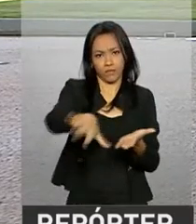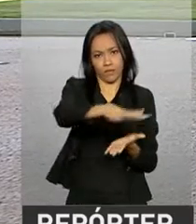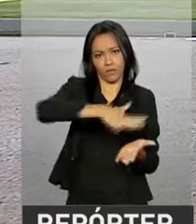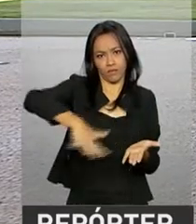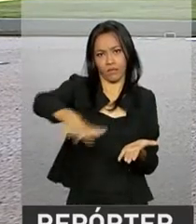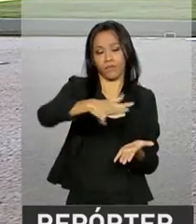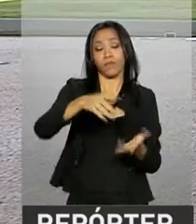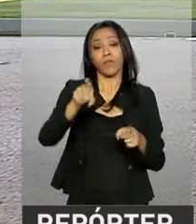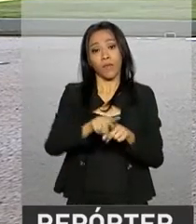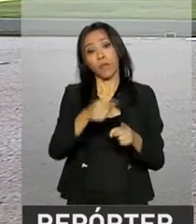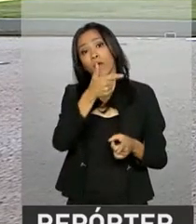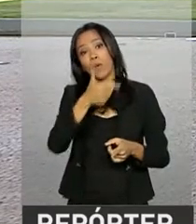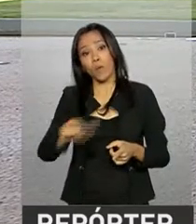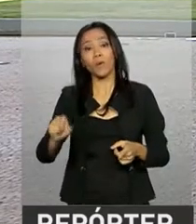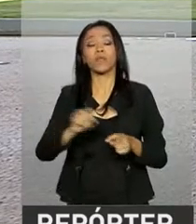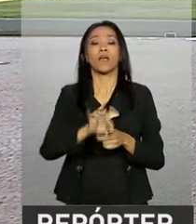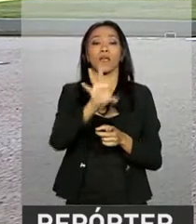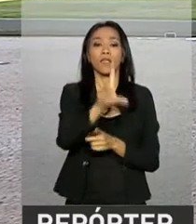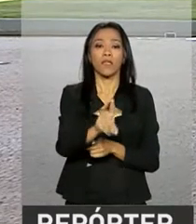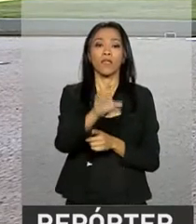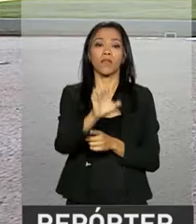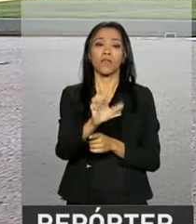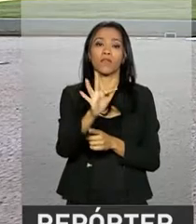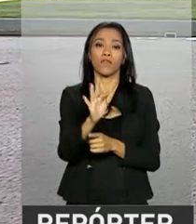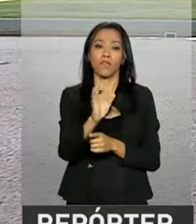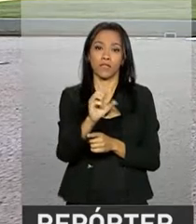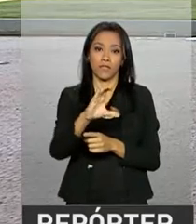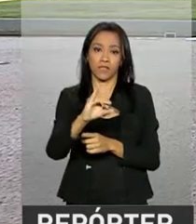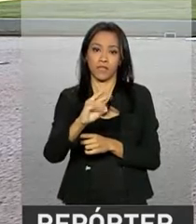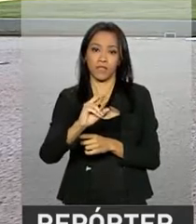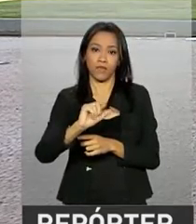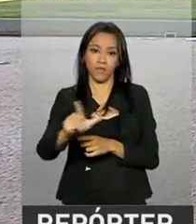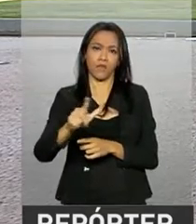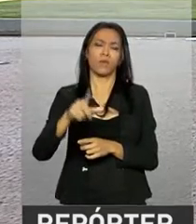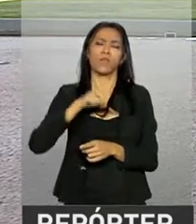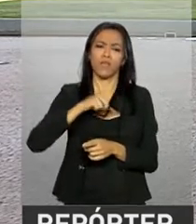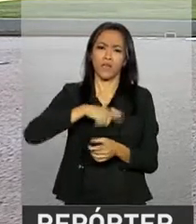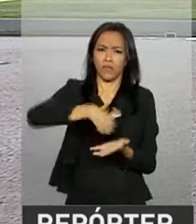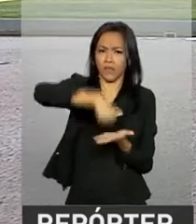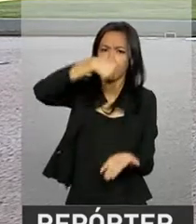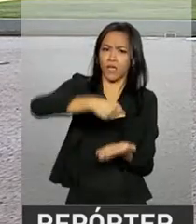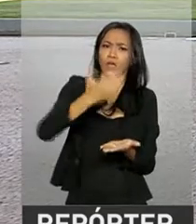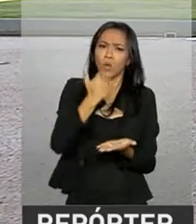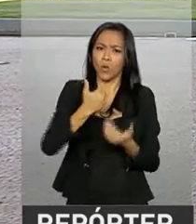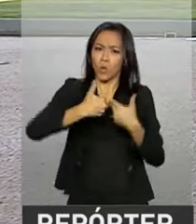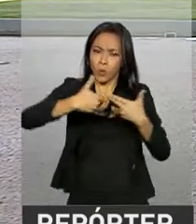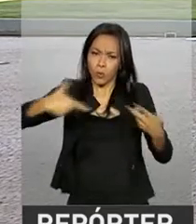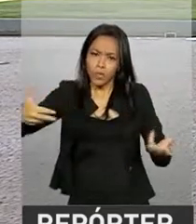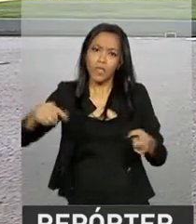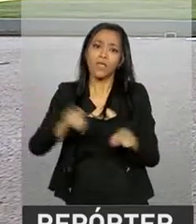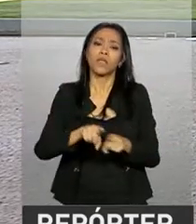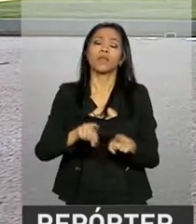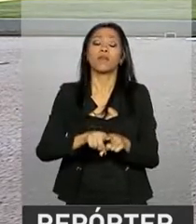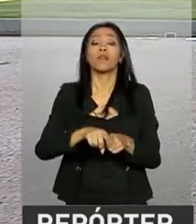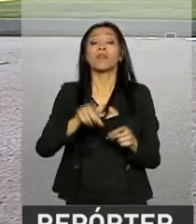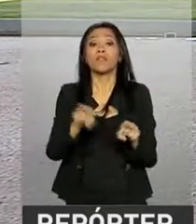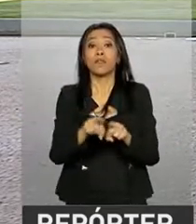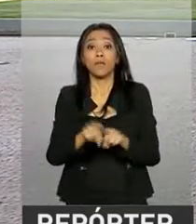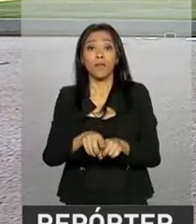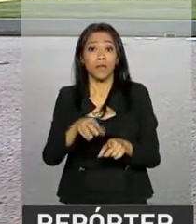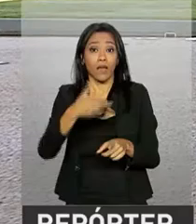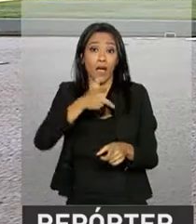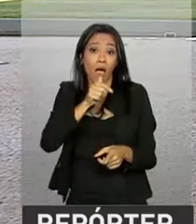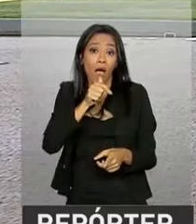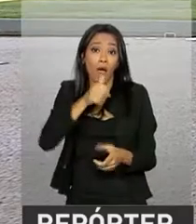Civil Nacional, ela também disponibilizou cerca de 3 mil cestas básicas e 3 mil galões de água para as pessoas